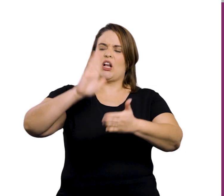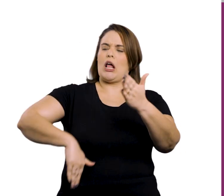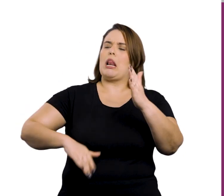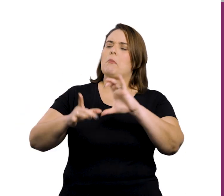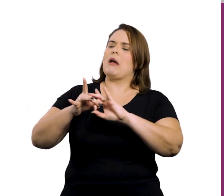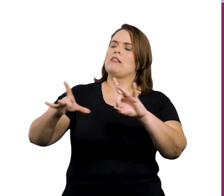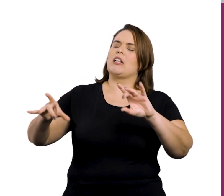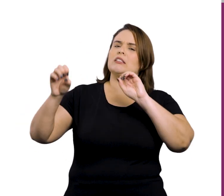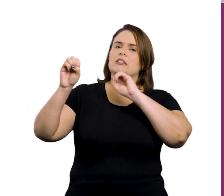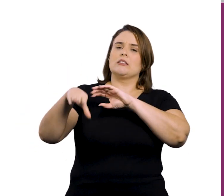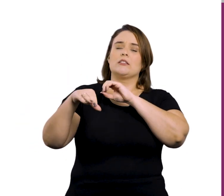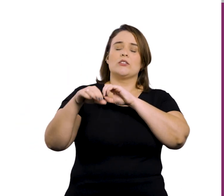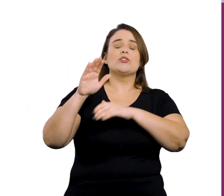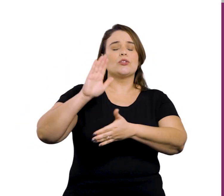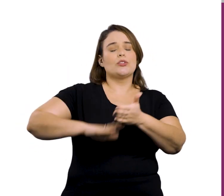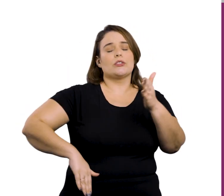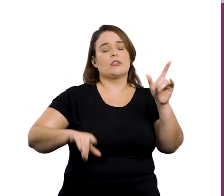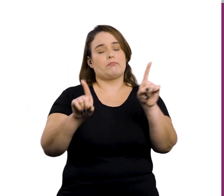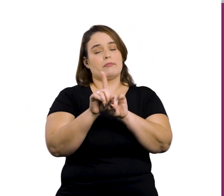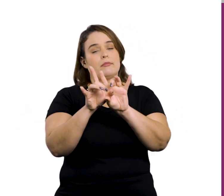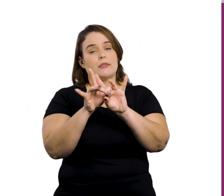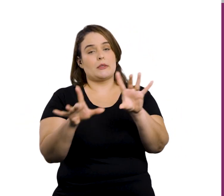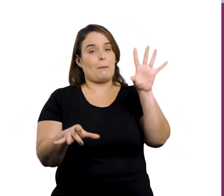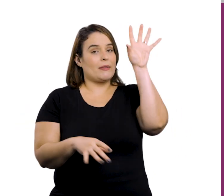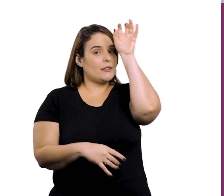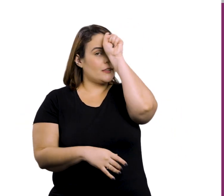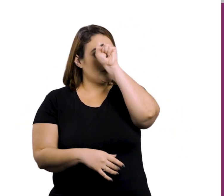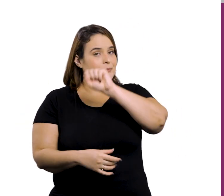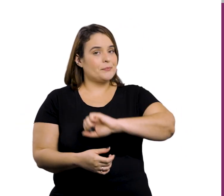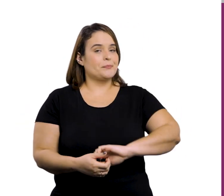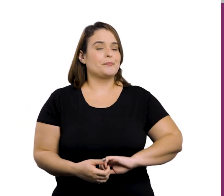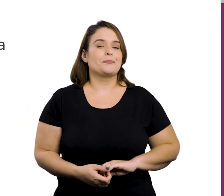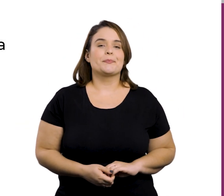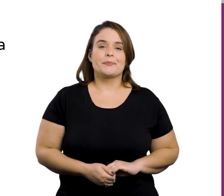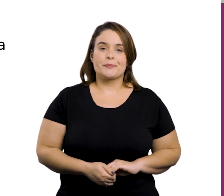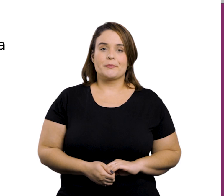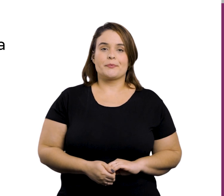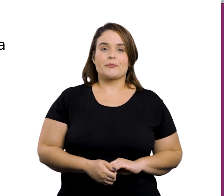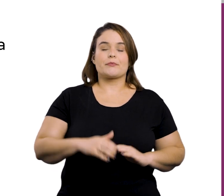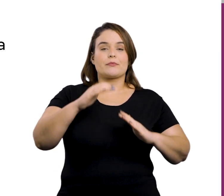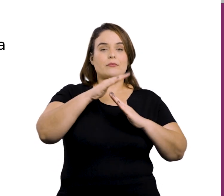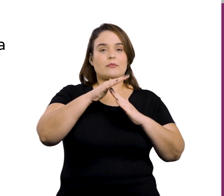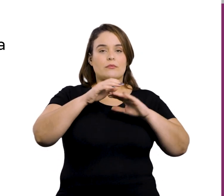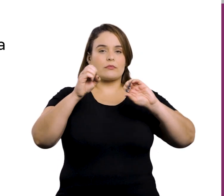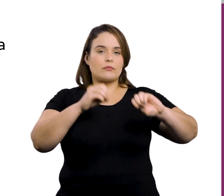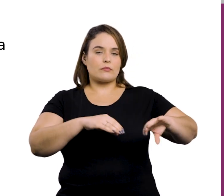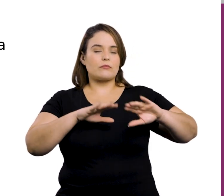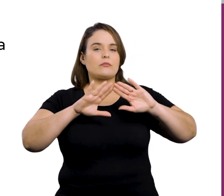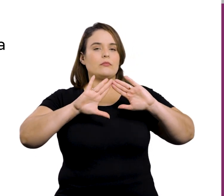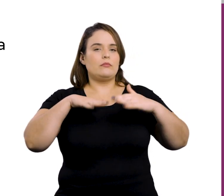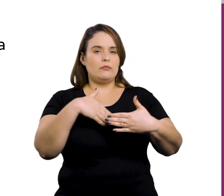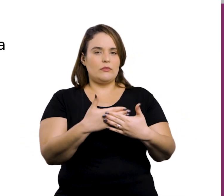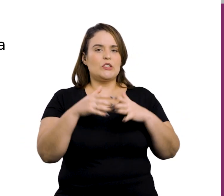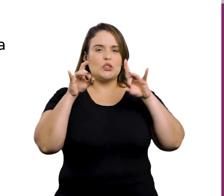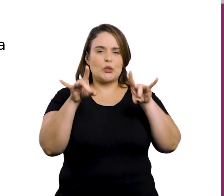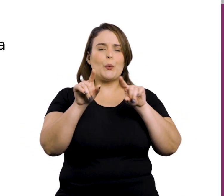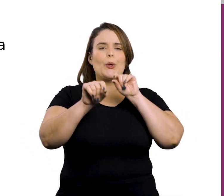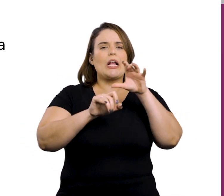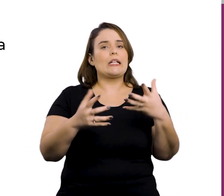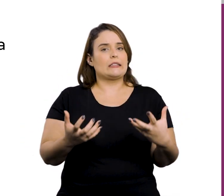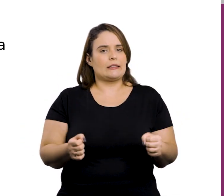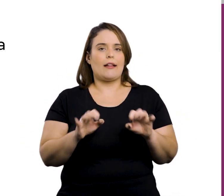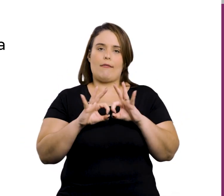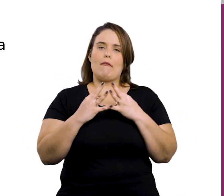a liberdade de ensinar, também estamos retirando a liberdade de aprender. Ao limitar o ensino escolar a somente aquilo